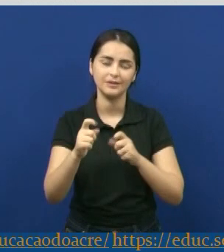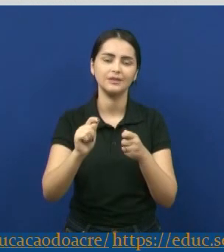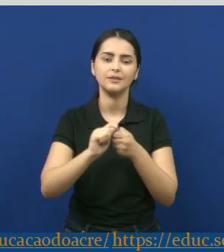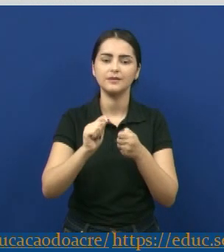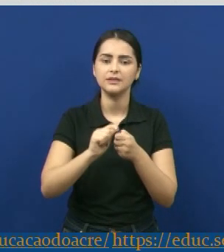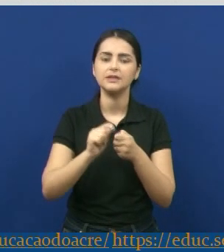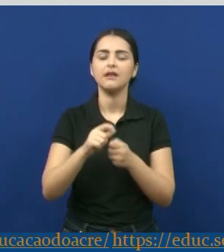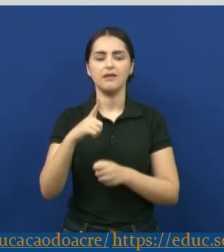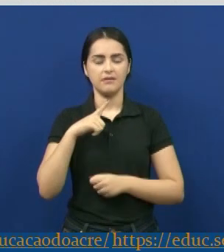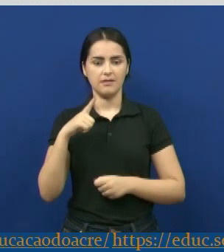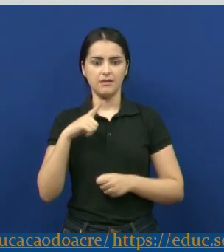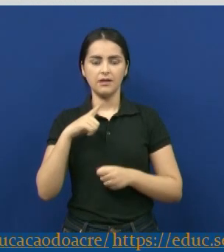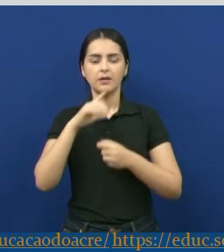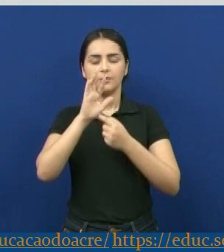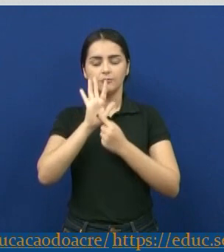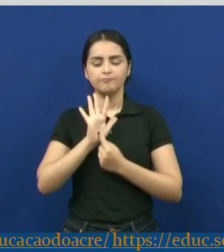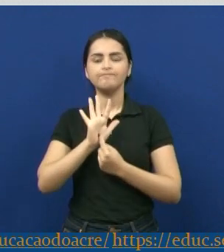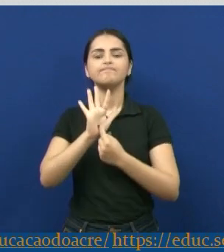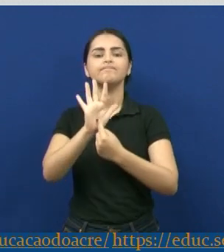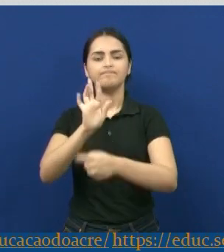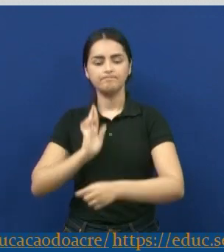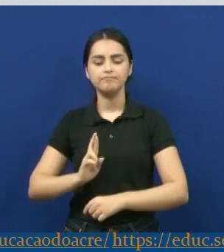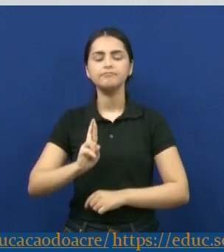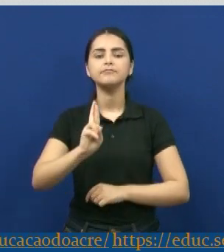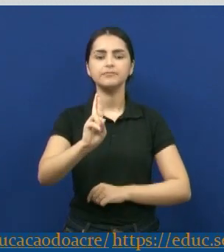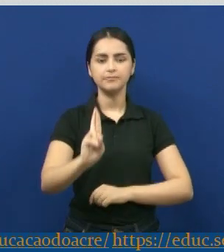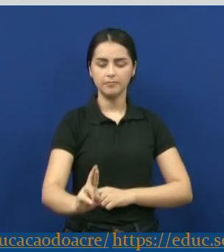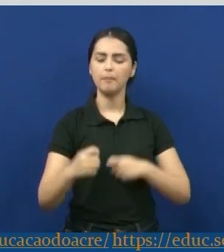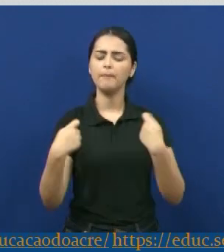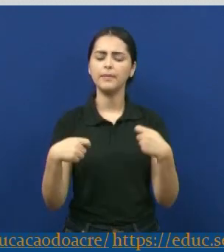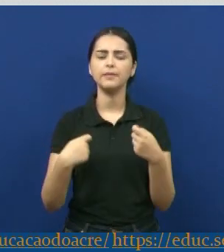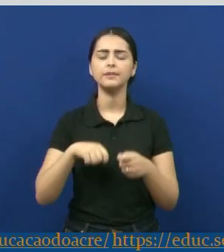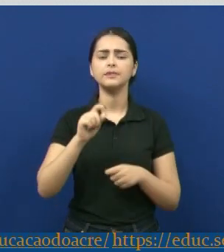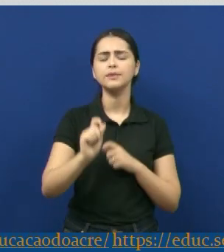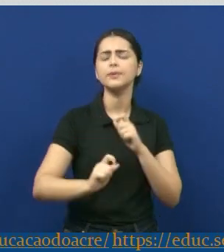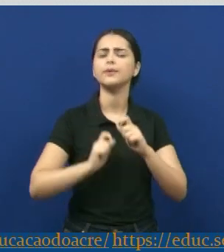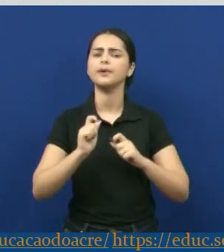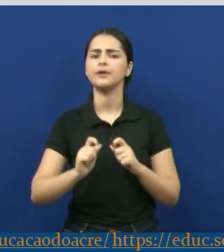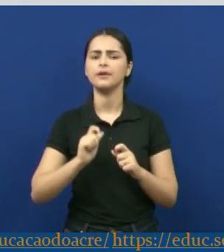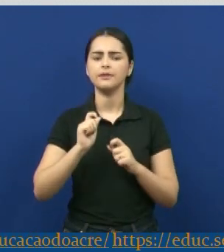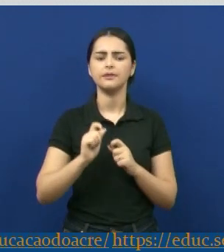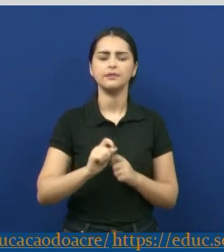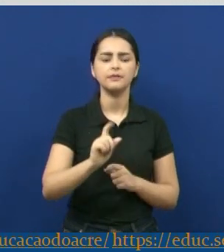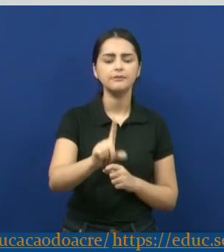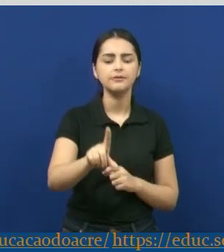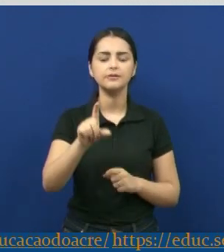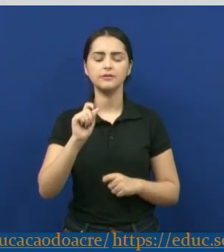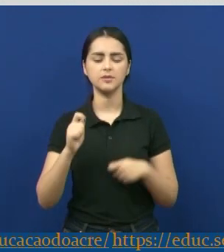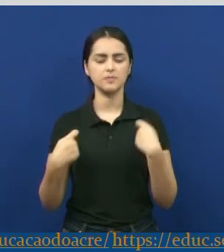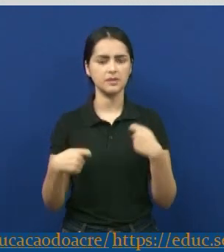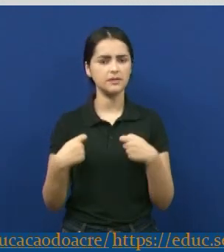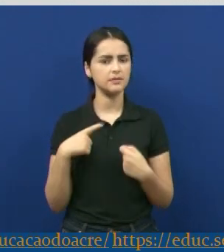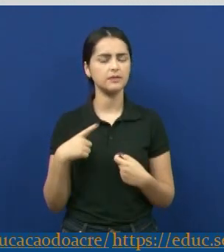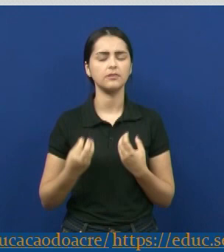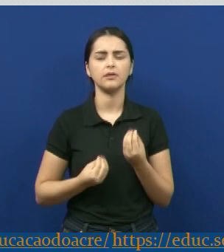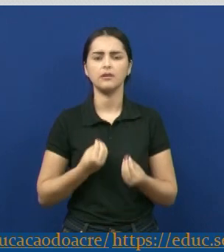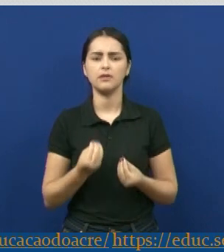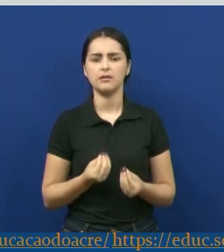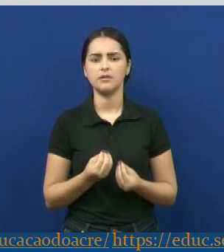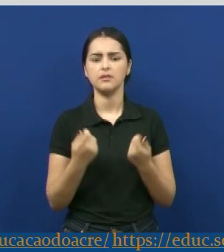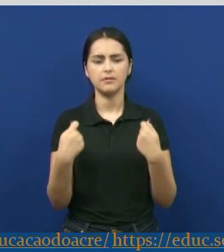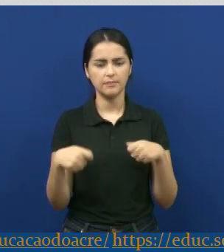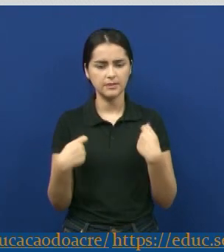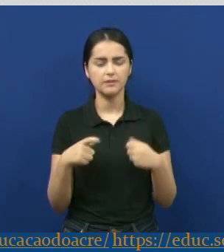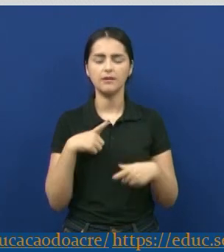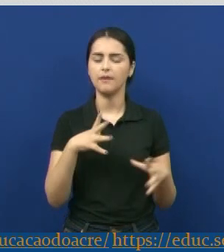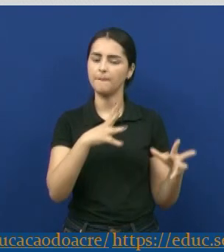que tenhamos um representante. Ele precisa o quê? Ser designado. Precisa de representatividade, ou seja, precisa